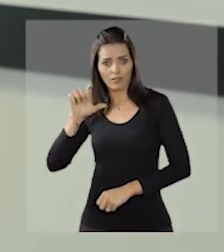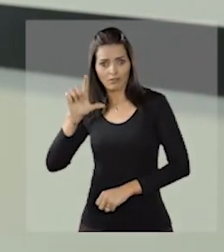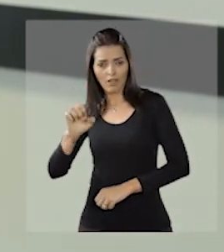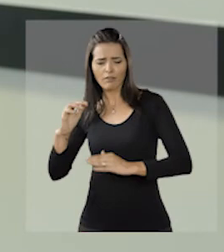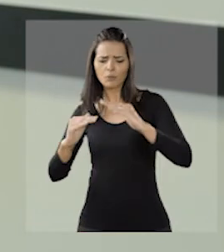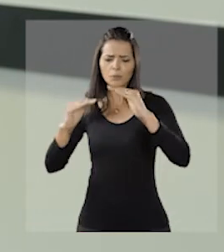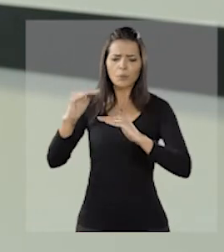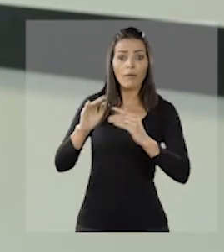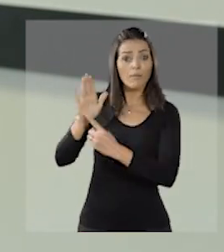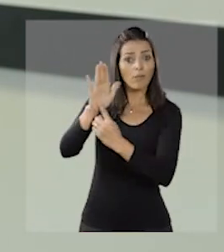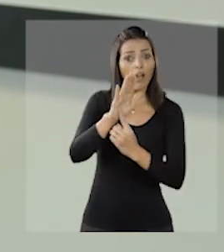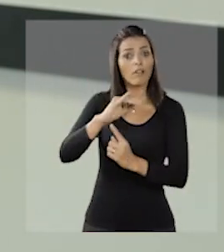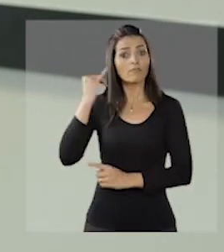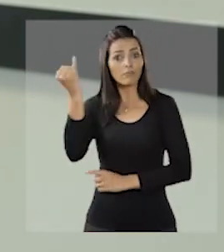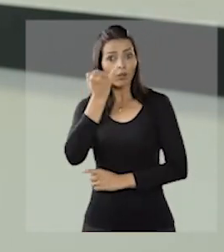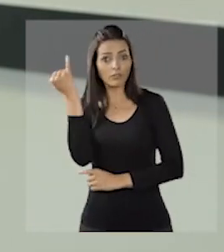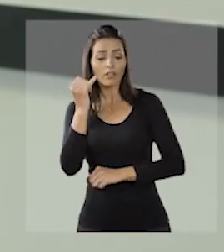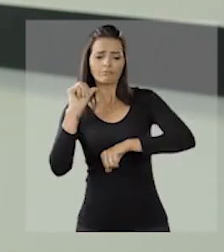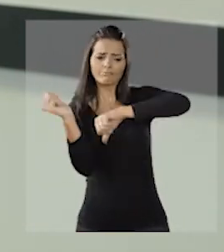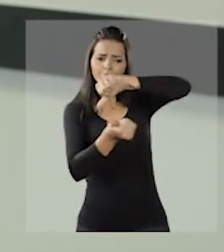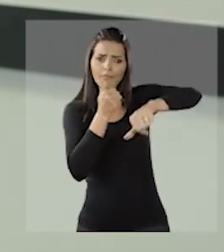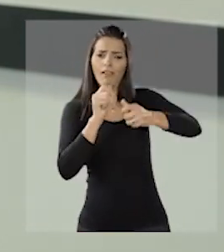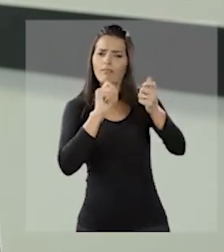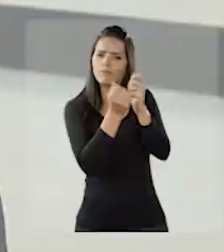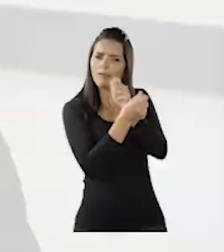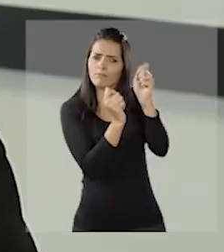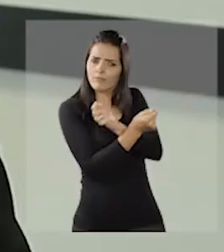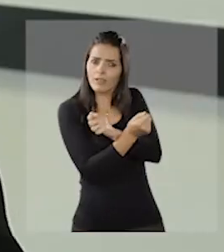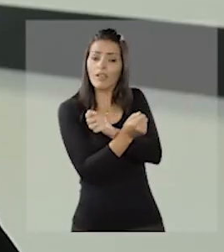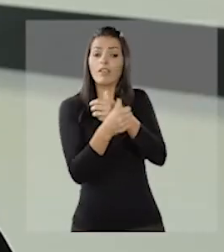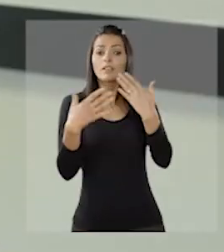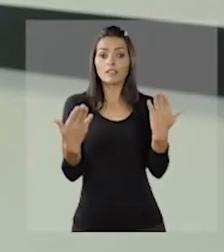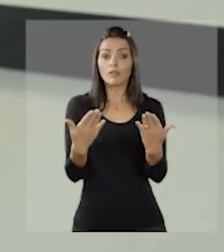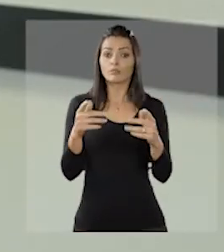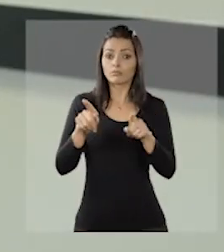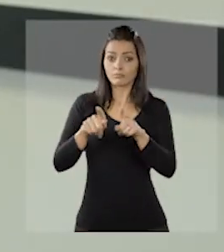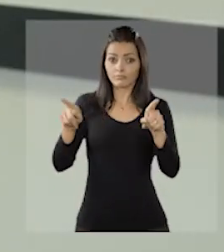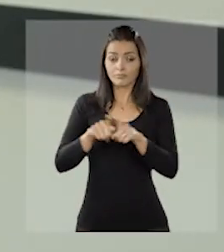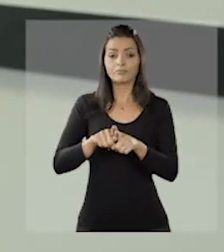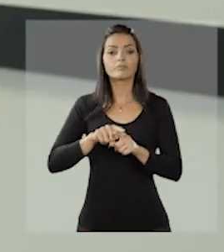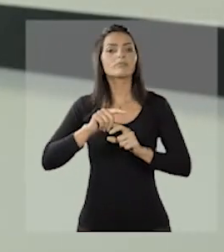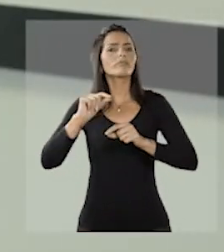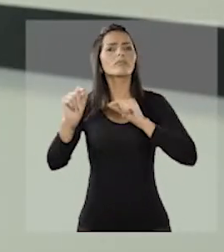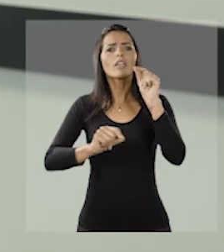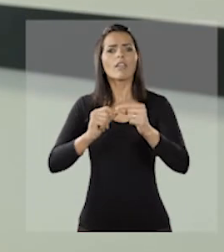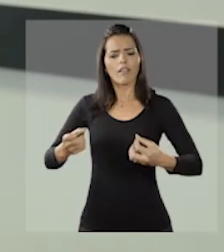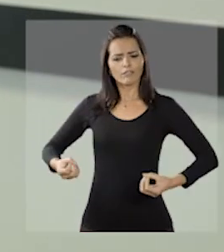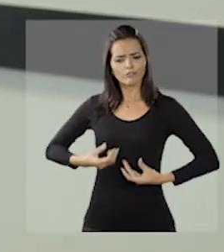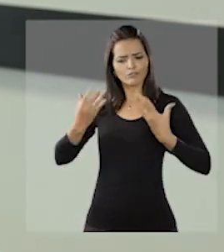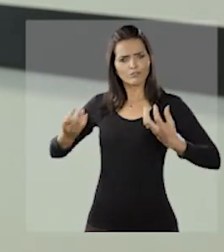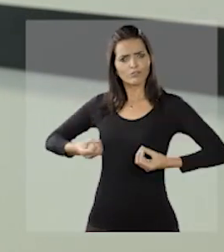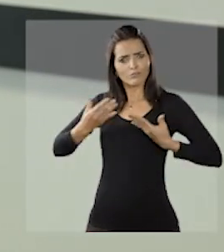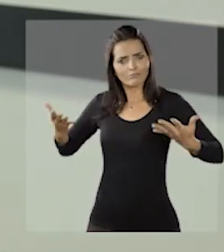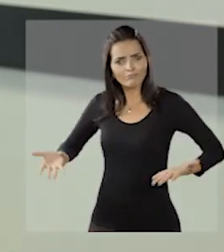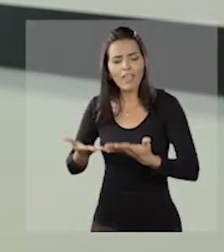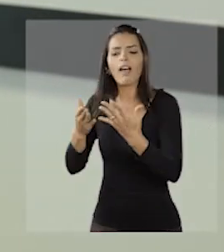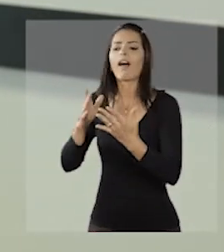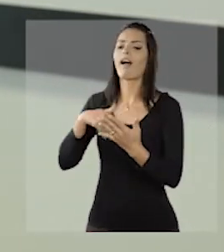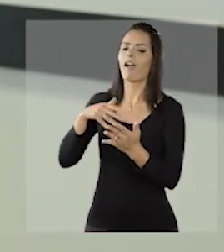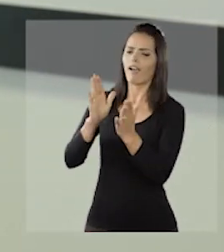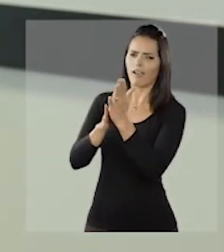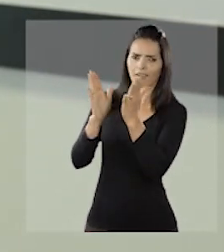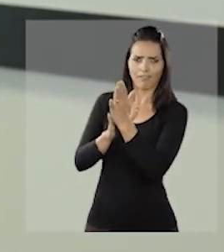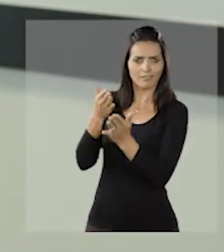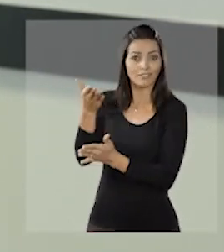relevância da ação, do trabalho, que acompanhado disso como estímulo e também como reconhecimento,